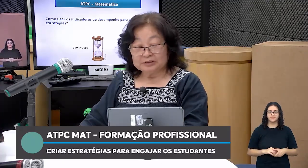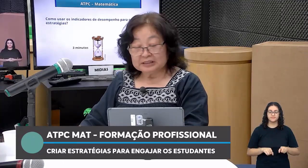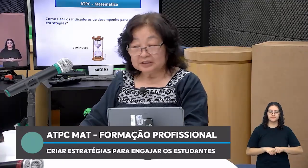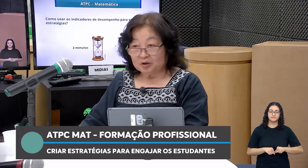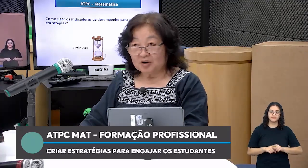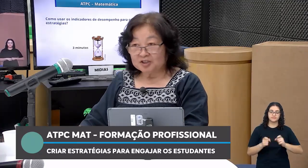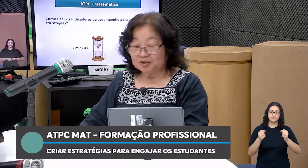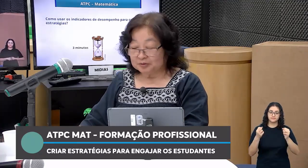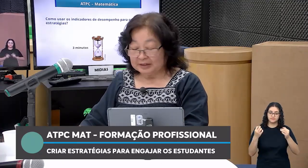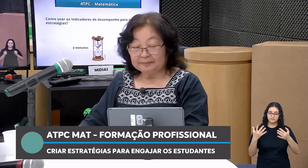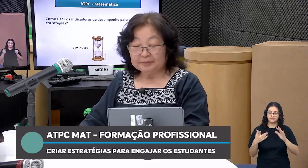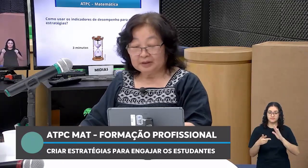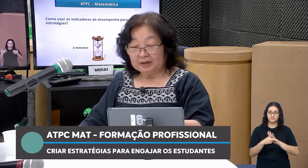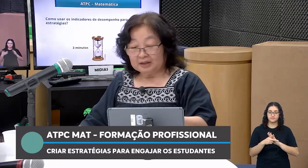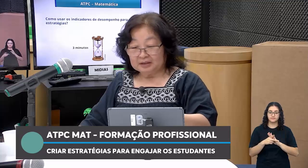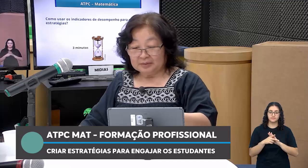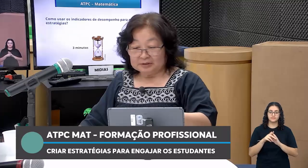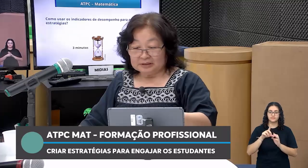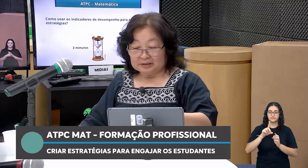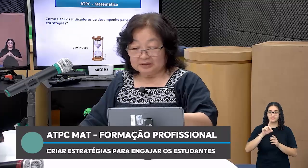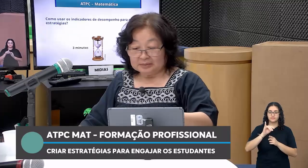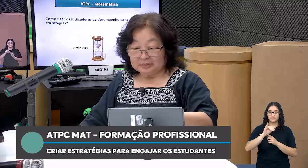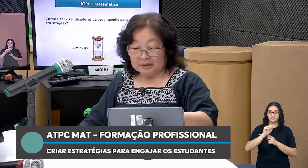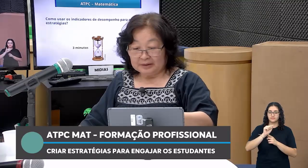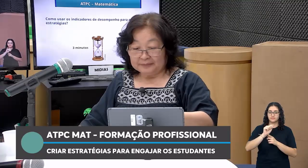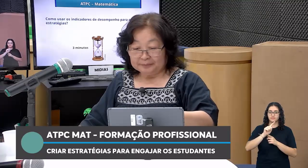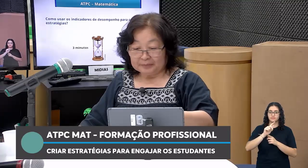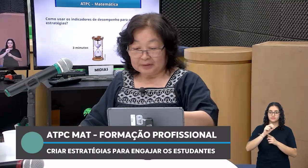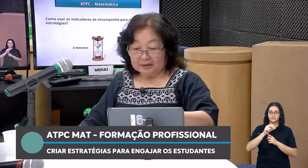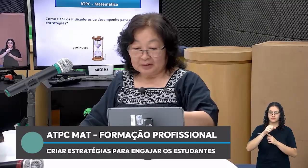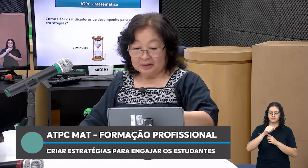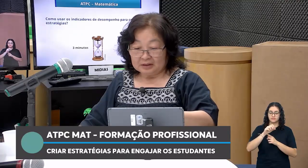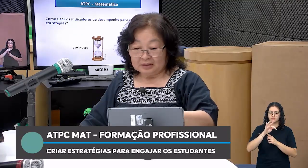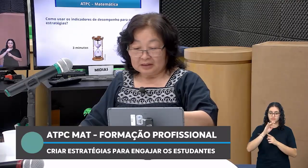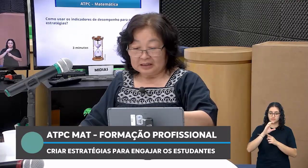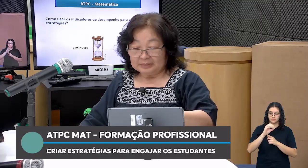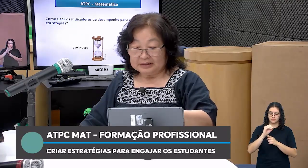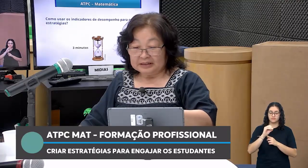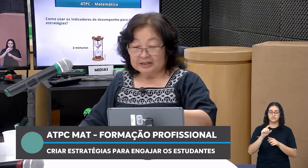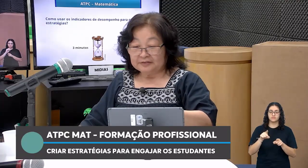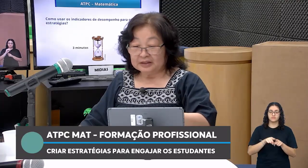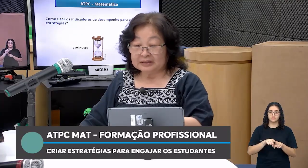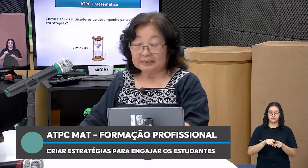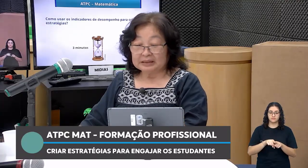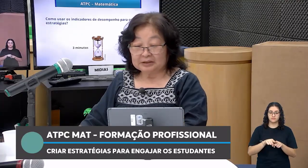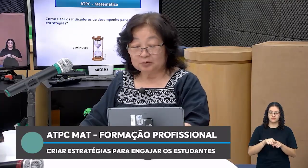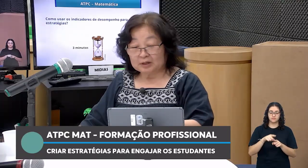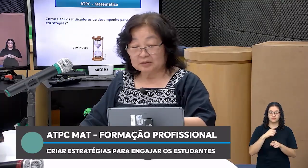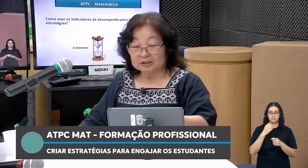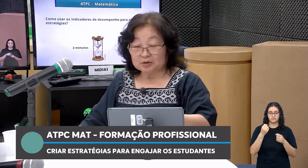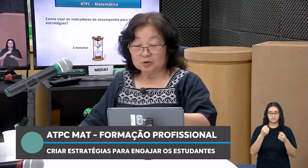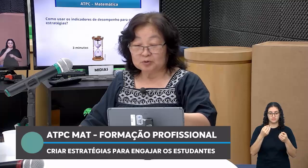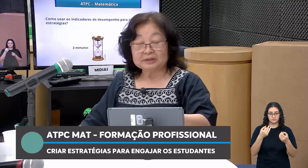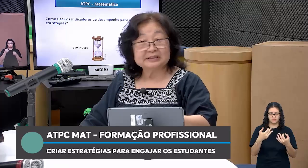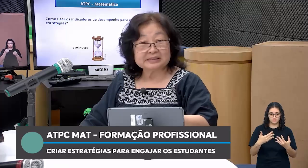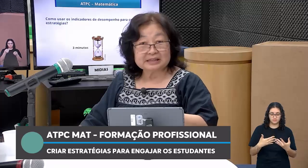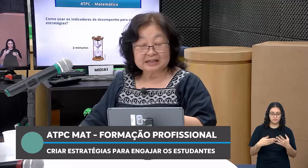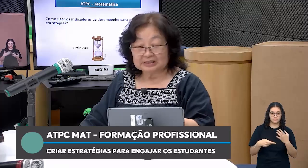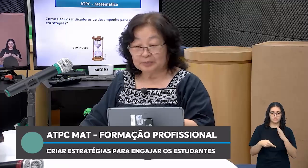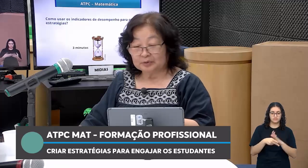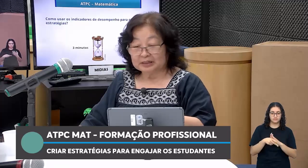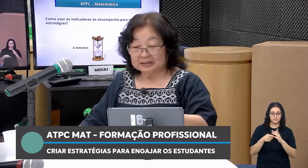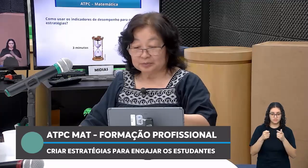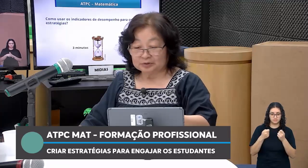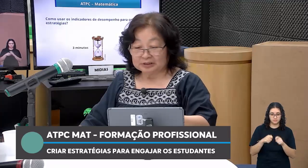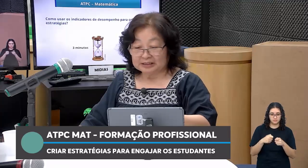sobre diagnóstico, né? Sim. Temos aqui também a Marinei, que fala trabalhando de acordo com a